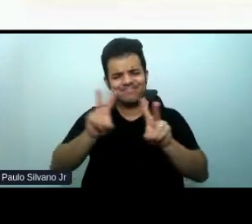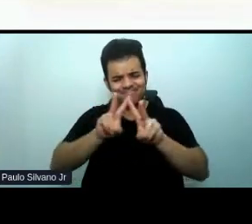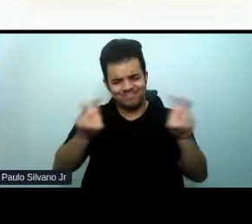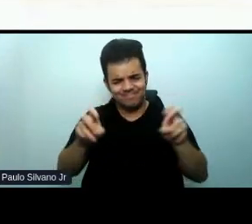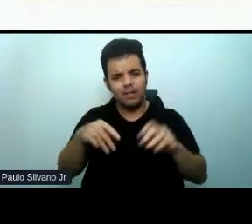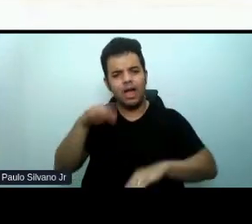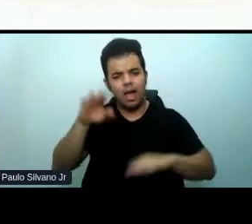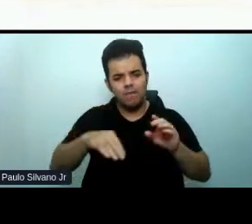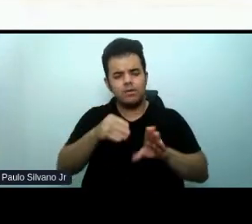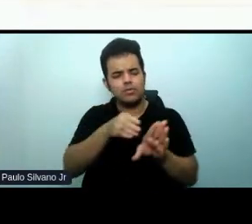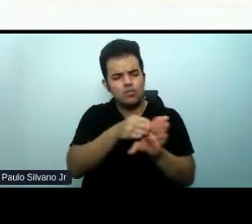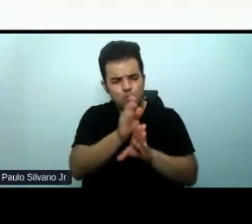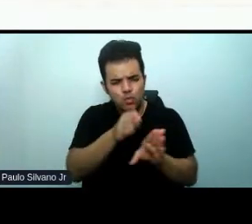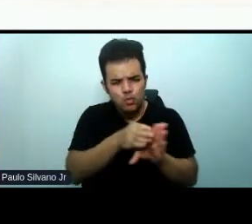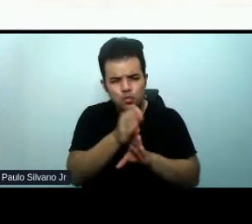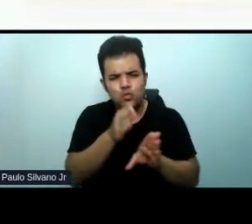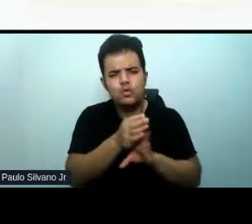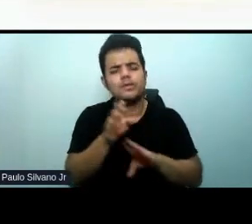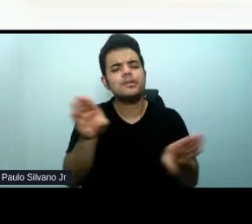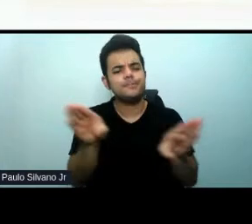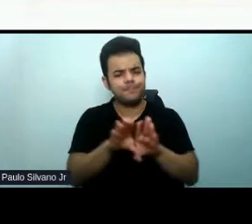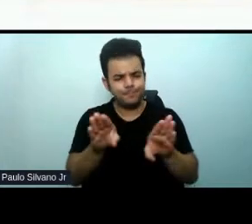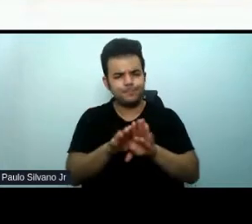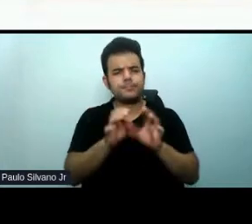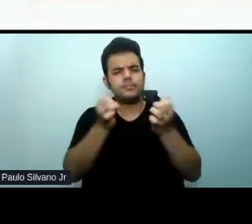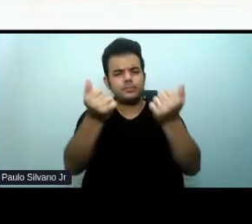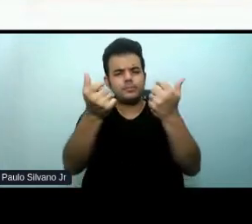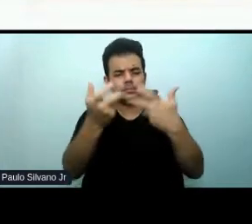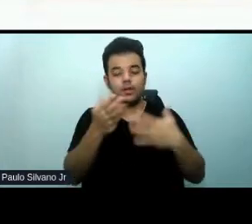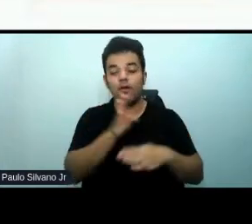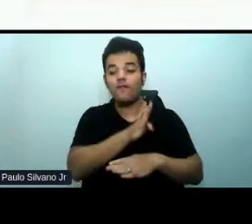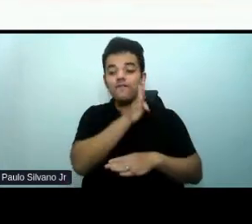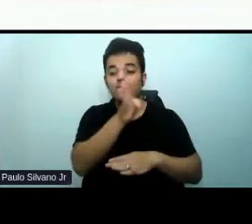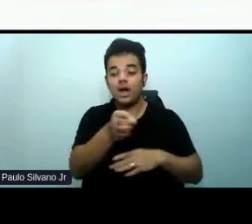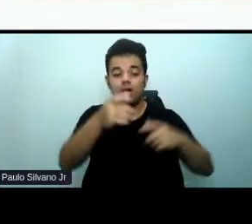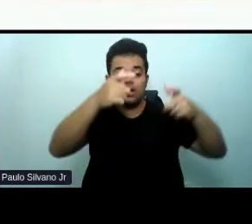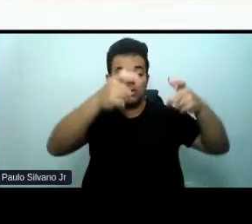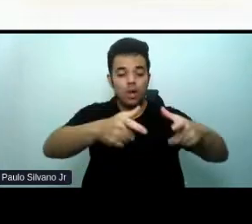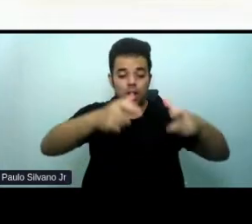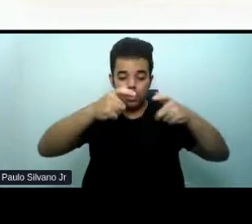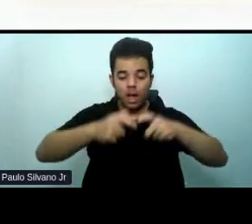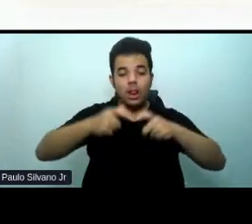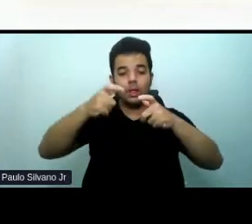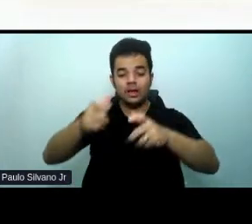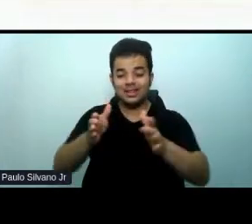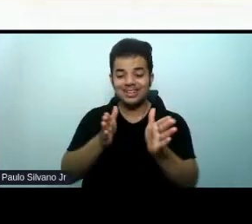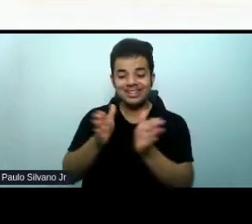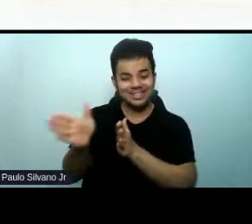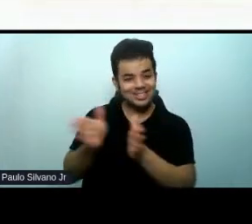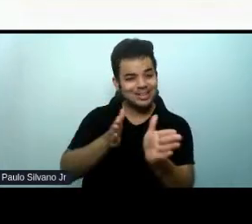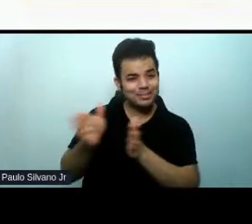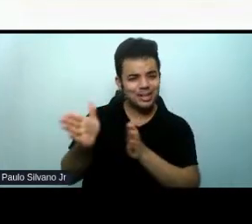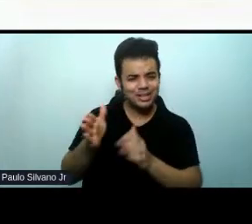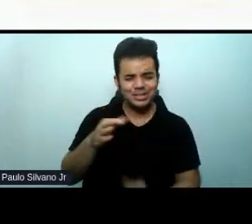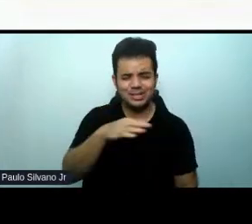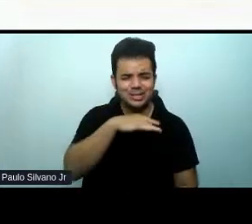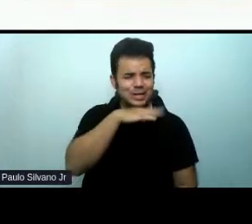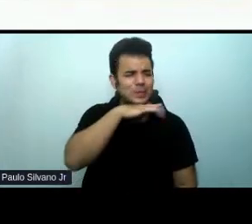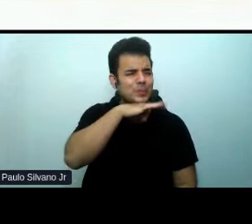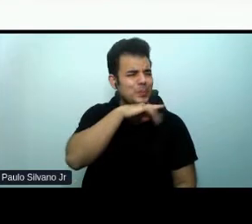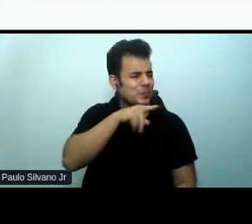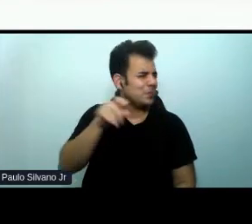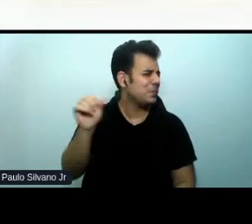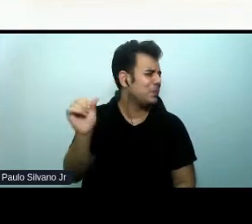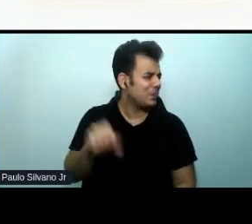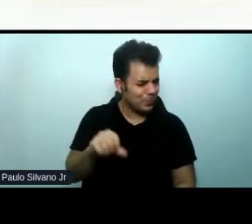eu dou consultorias também, e às vezes eu vou em lugares que a acessibilidade está muito ruim. E o